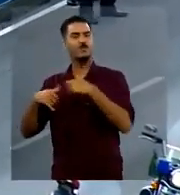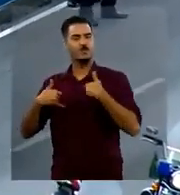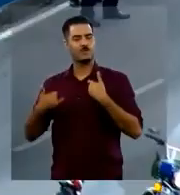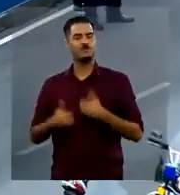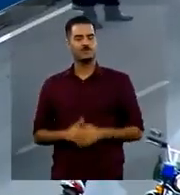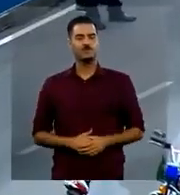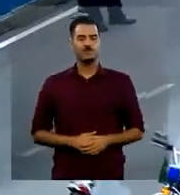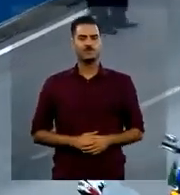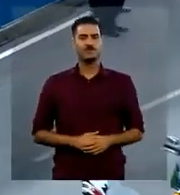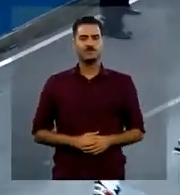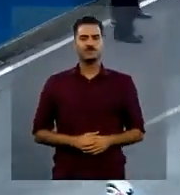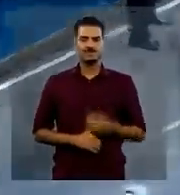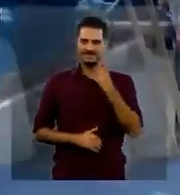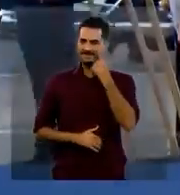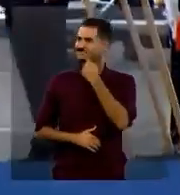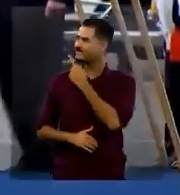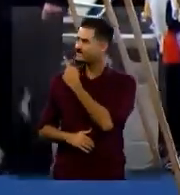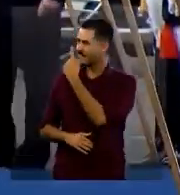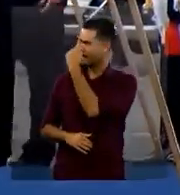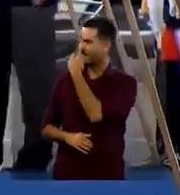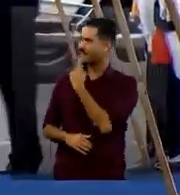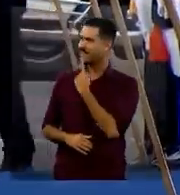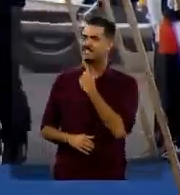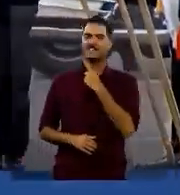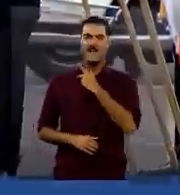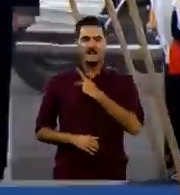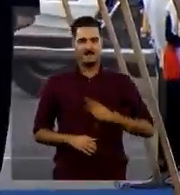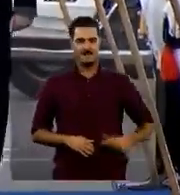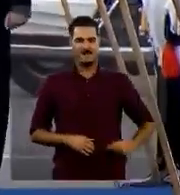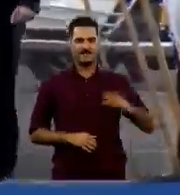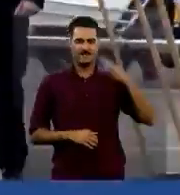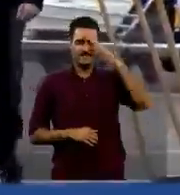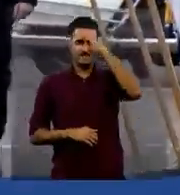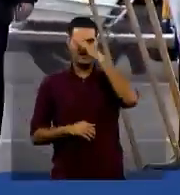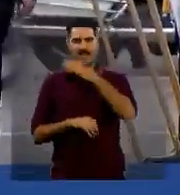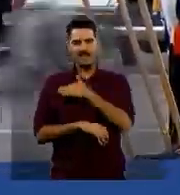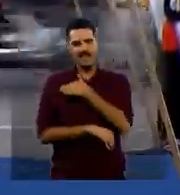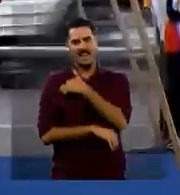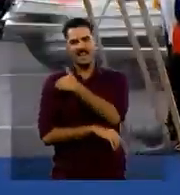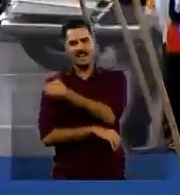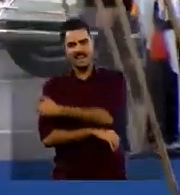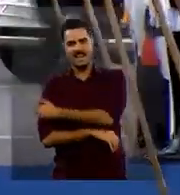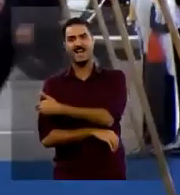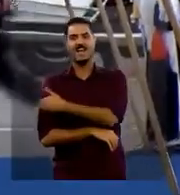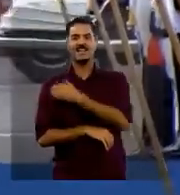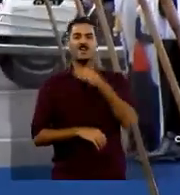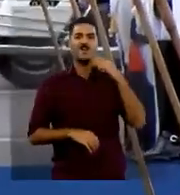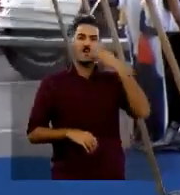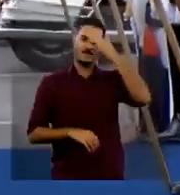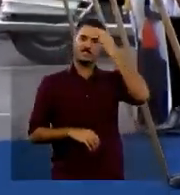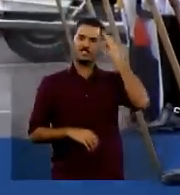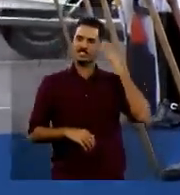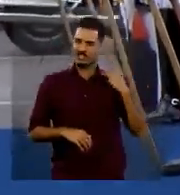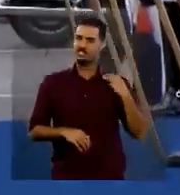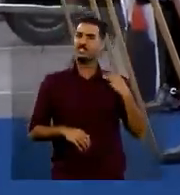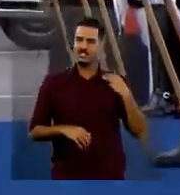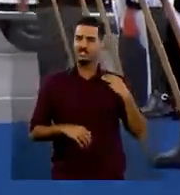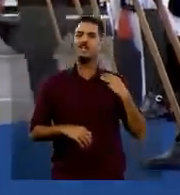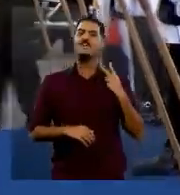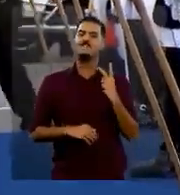Então, temos essas imagens ali, o presidente Jair Bolsonaro com a primeira-dama Michele Bolsonaro entrando